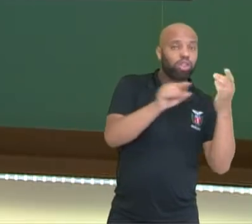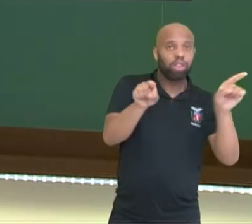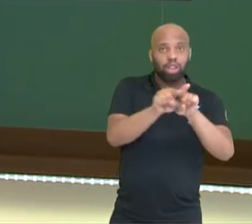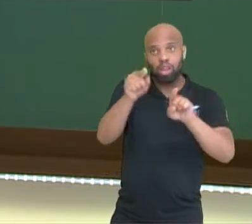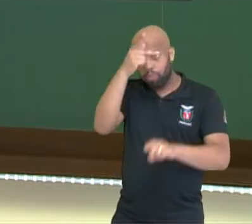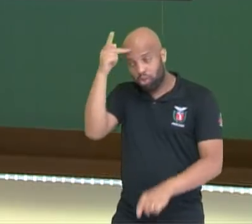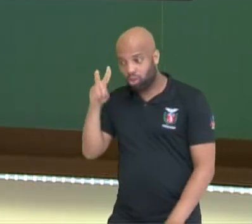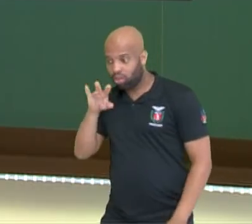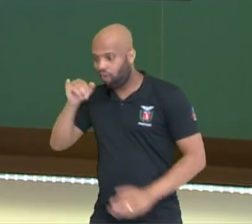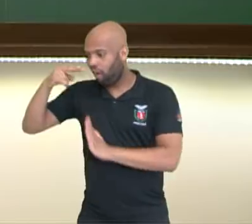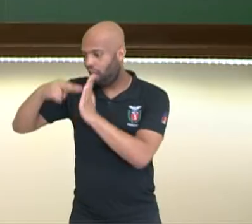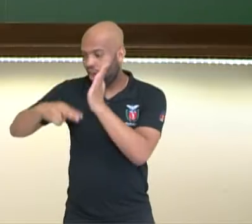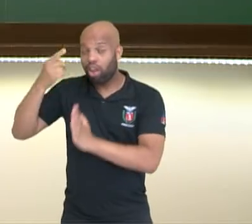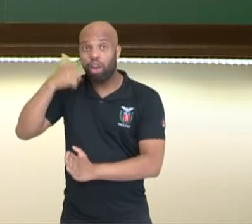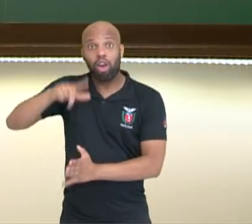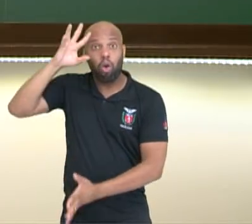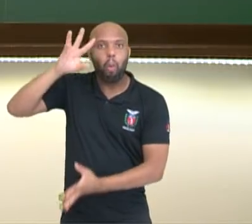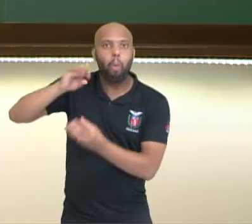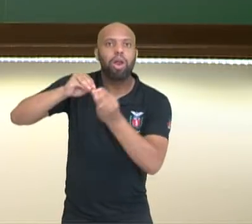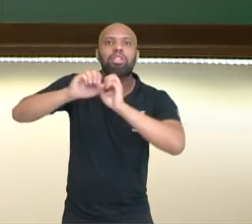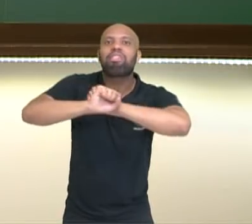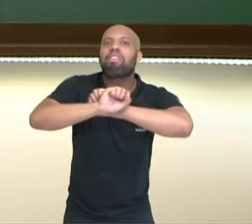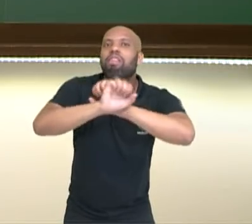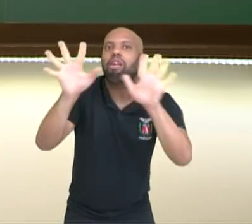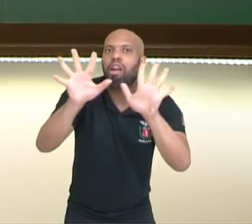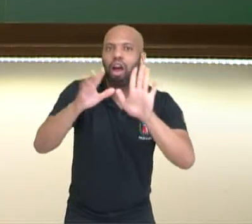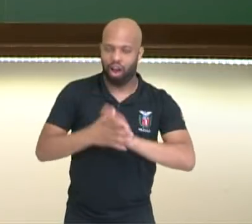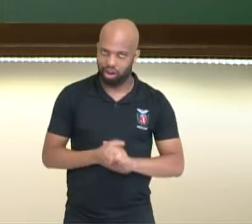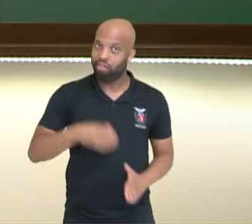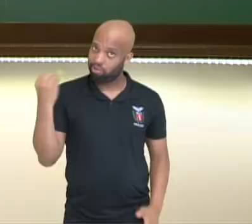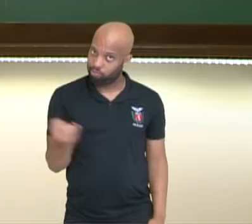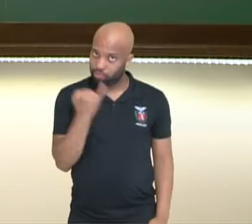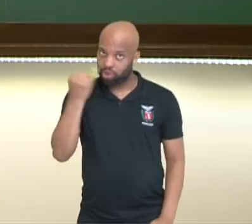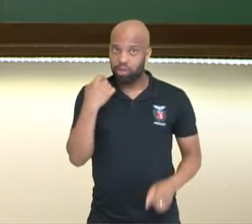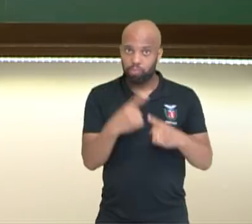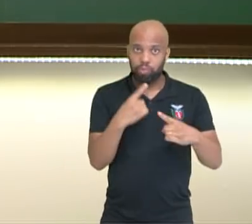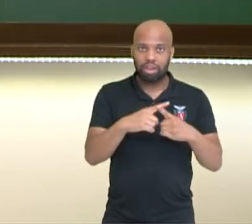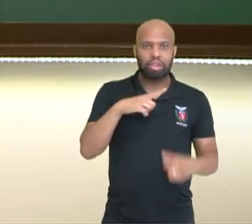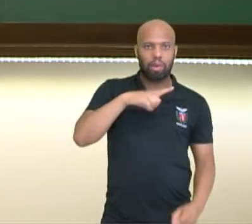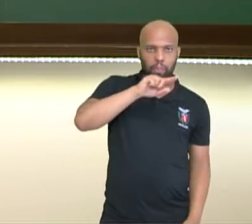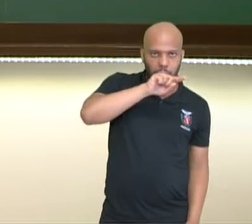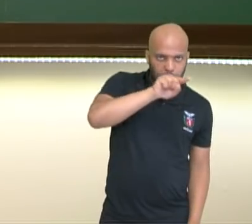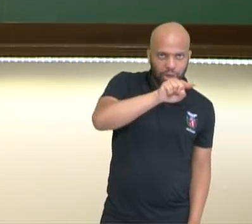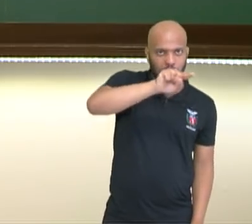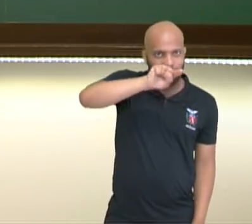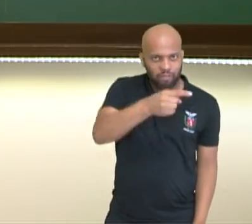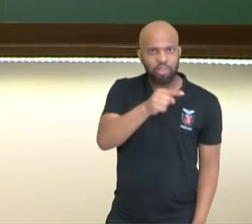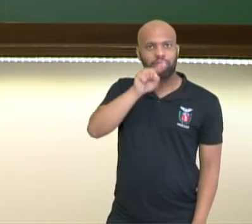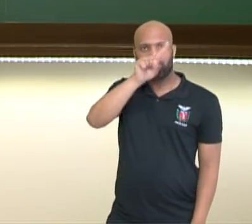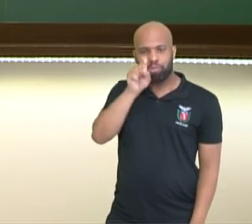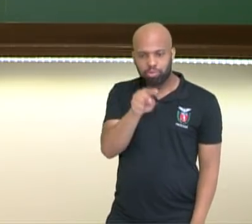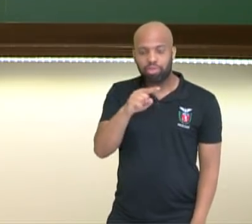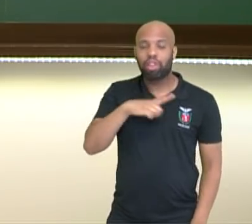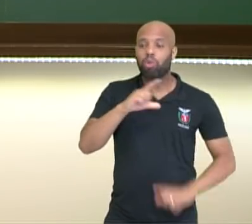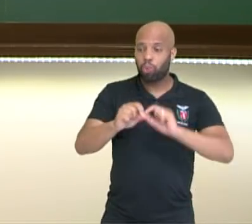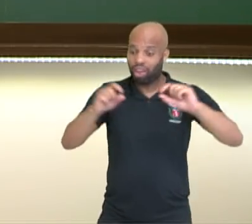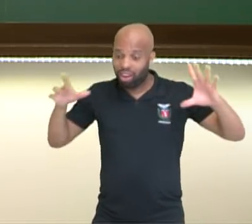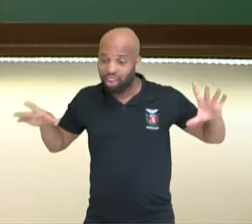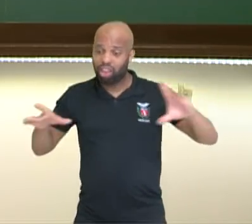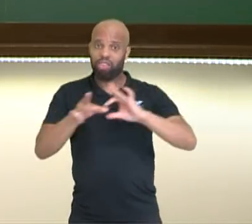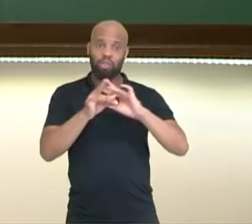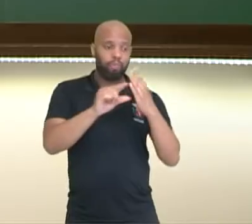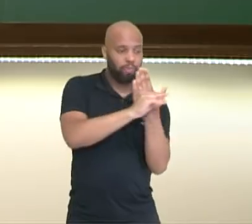para que haja melhor compreensão do texto. Não esqueçam isso. Os sinais de pontuação são ponte entre o autor